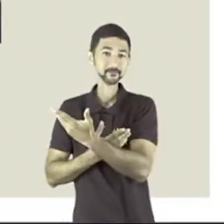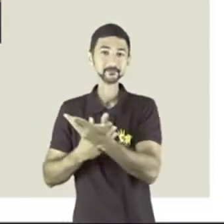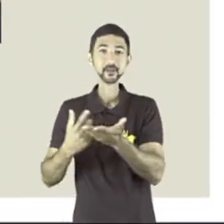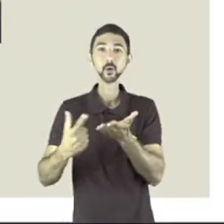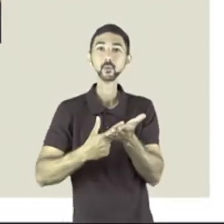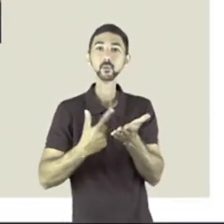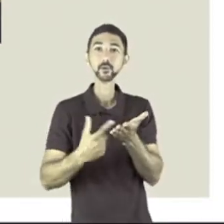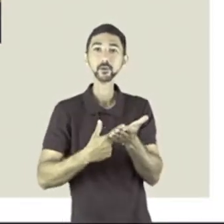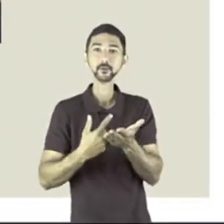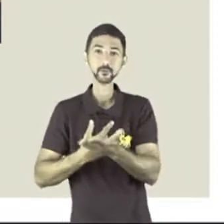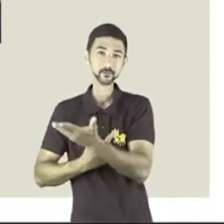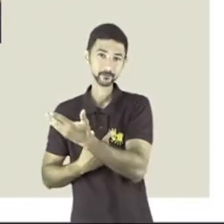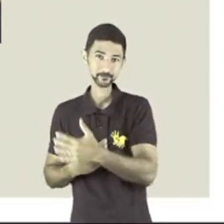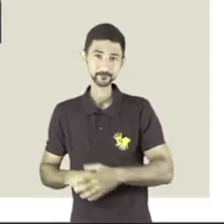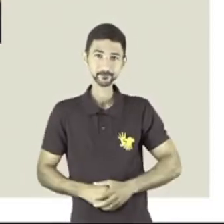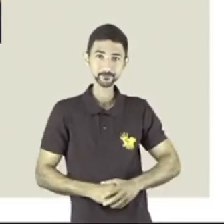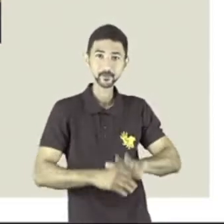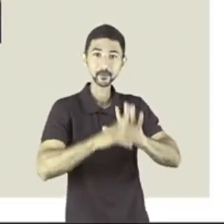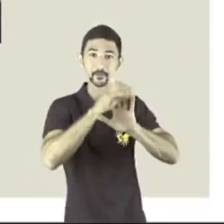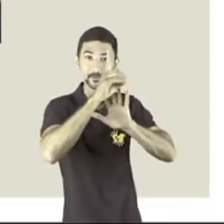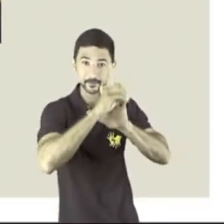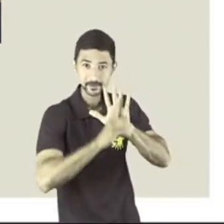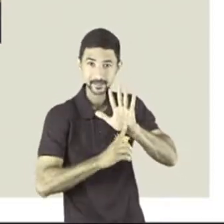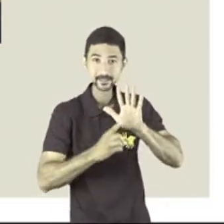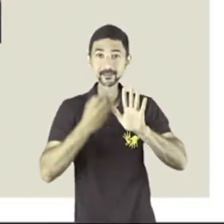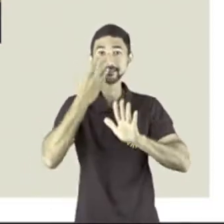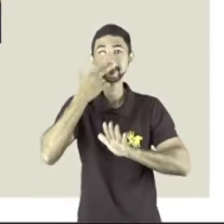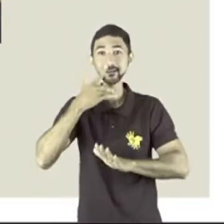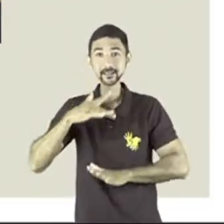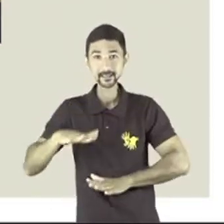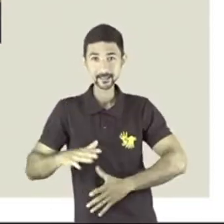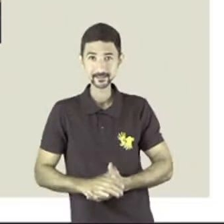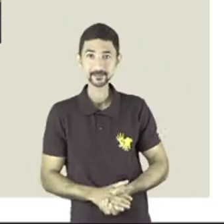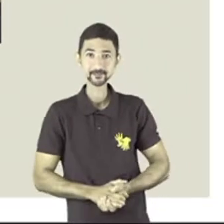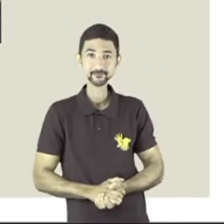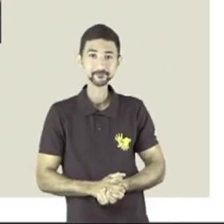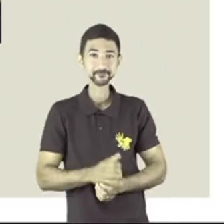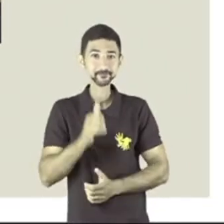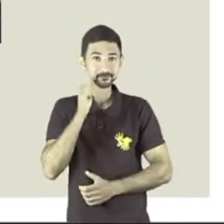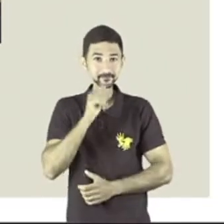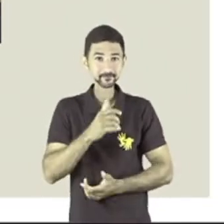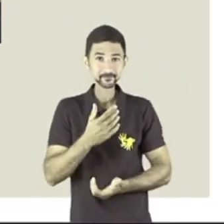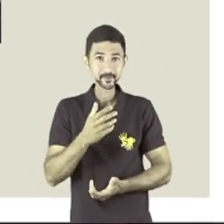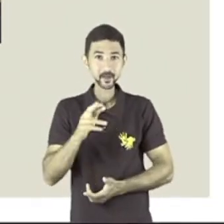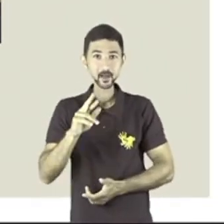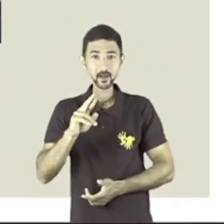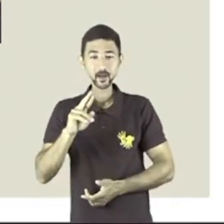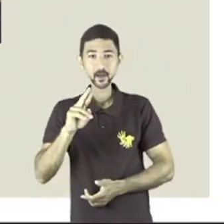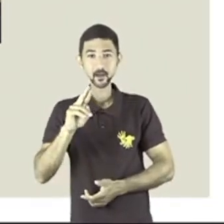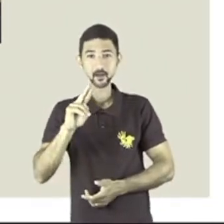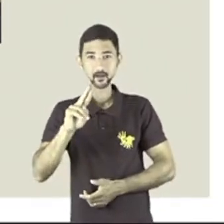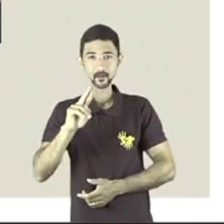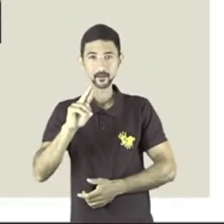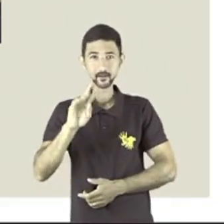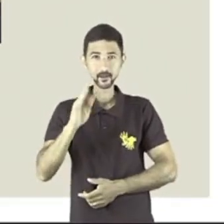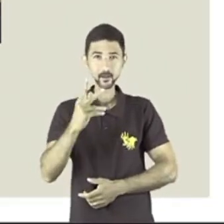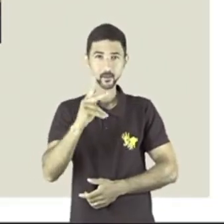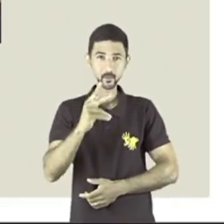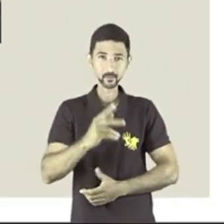está na sua tela, Os Direitos das Crianças, segundo Ruth Rocha, que é esta